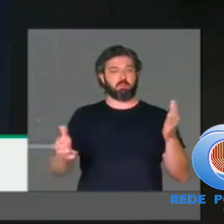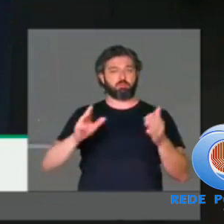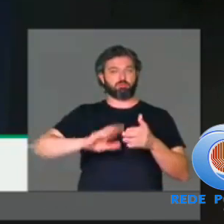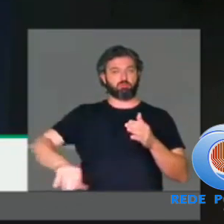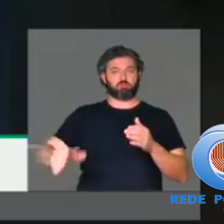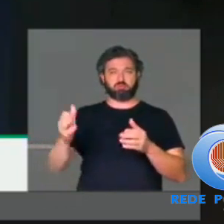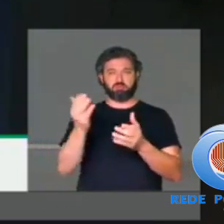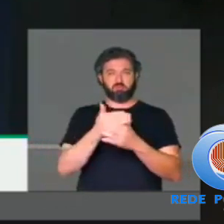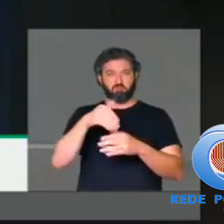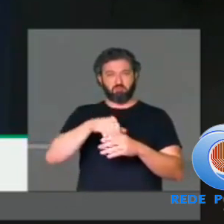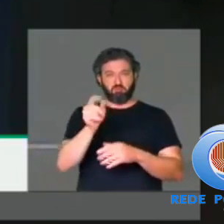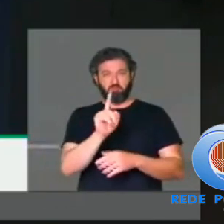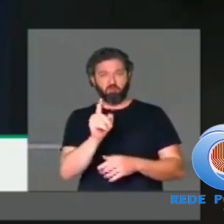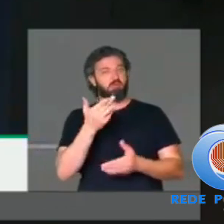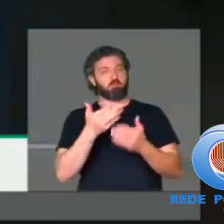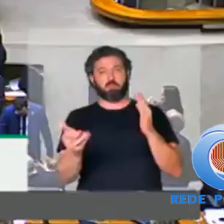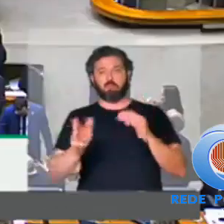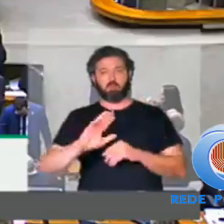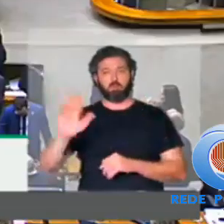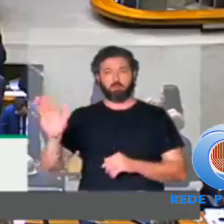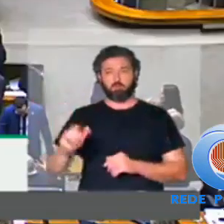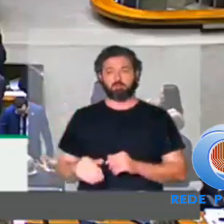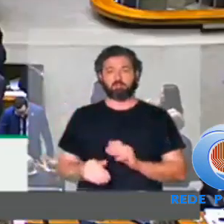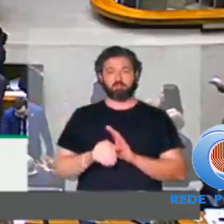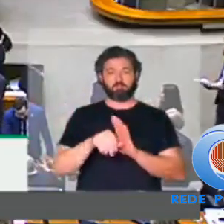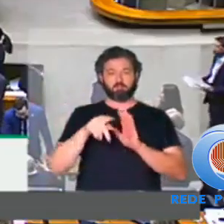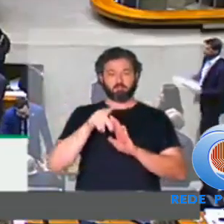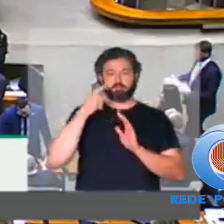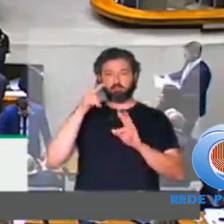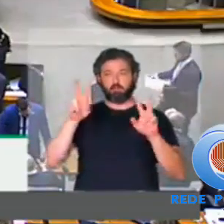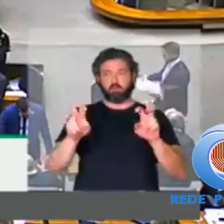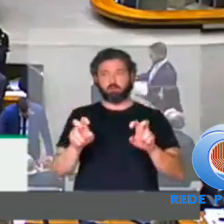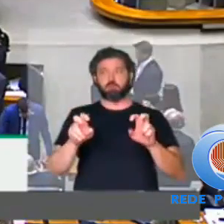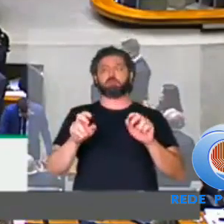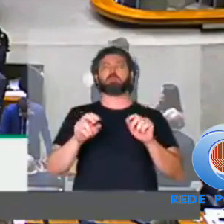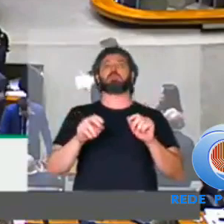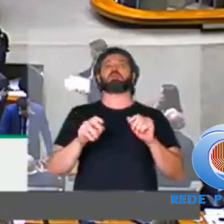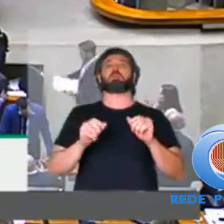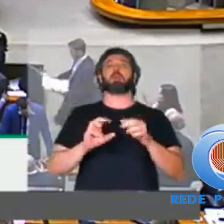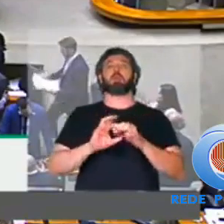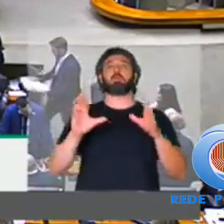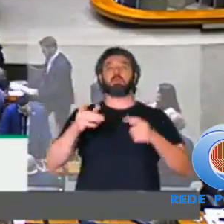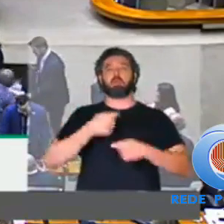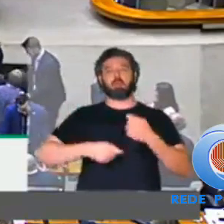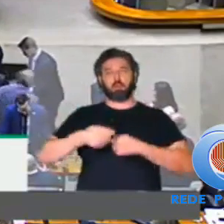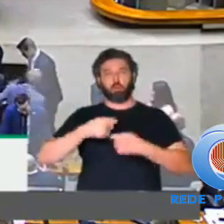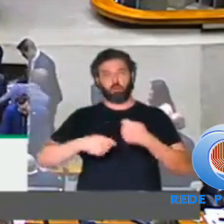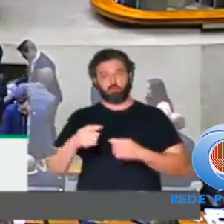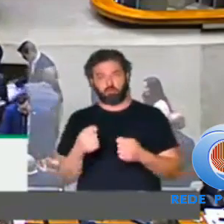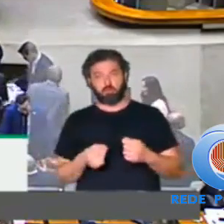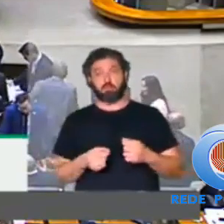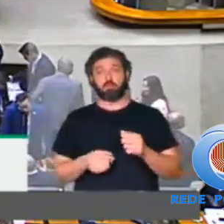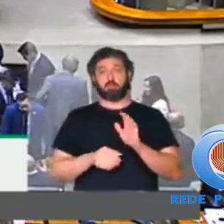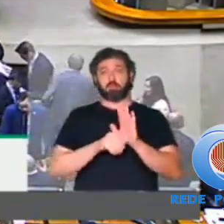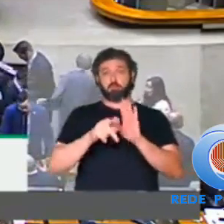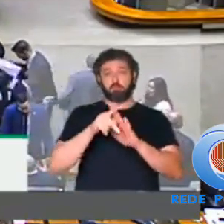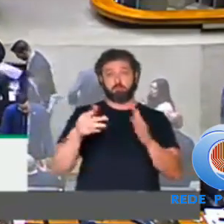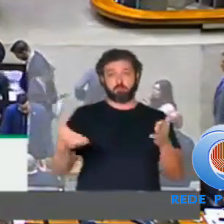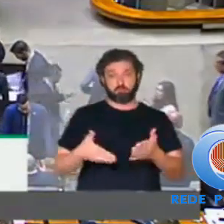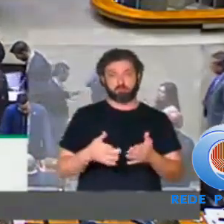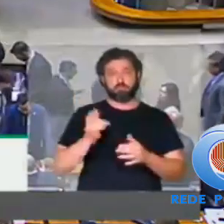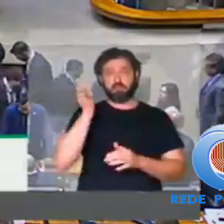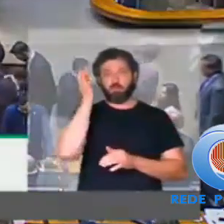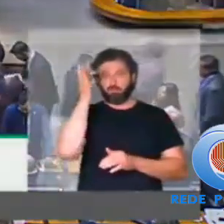a retirada de pauta, portanto, da medida provisória que trata da liberdade econômica. Essa medida provisória